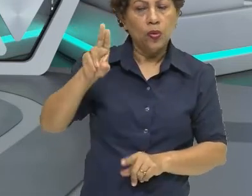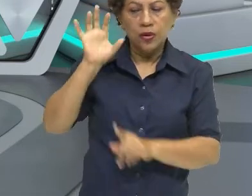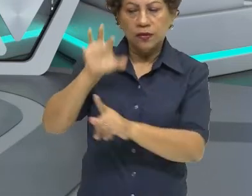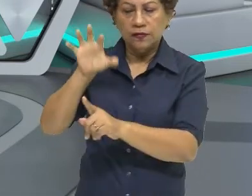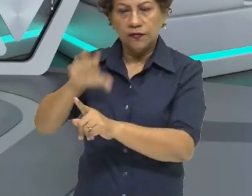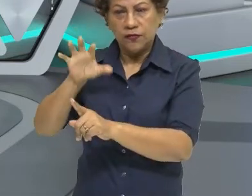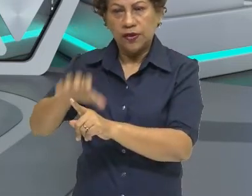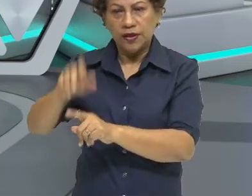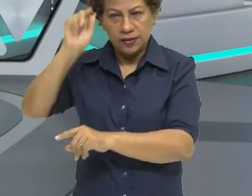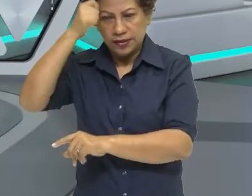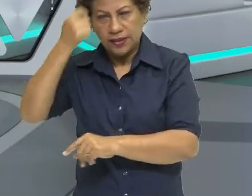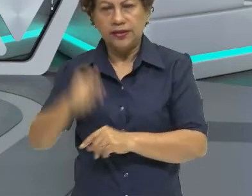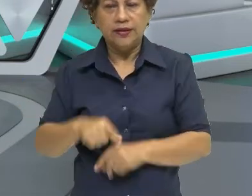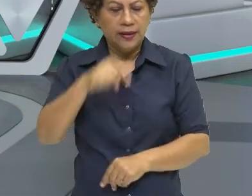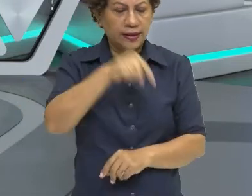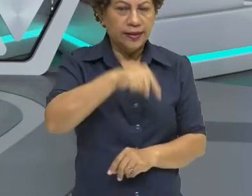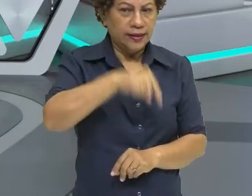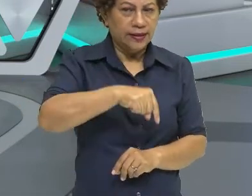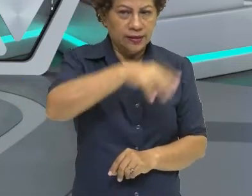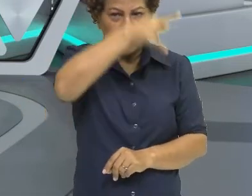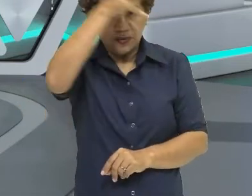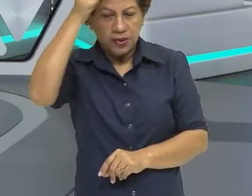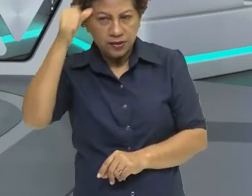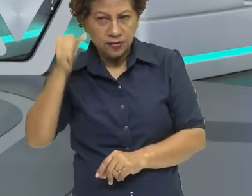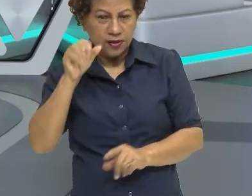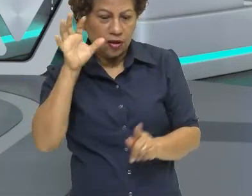estado do Amazonas, nós temos mais influência